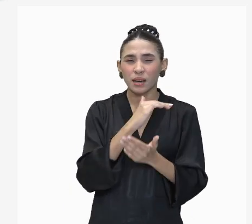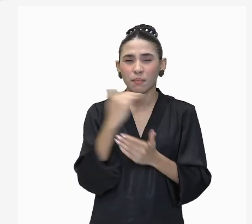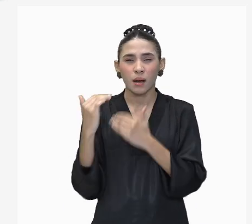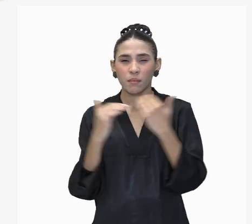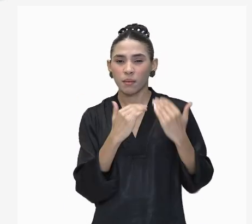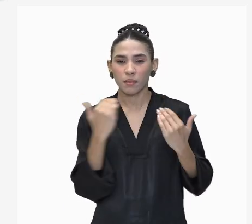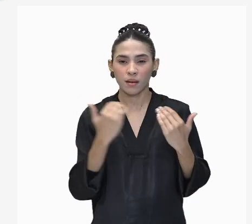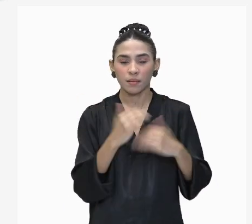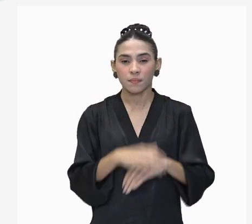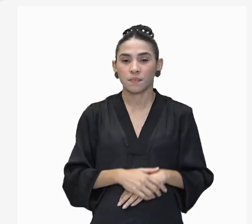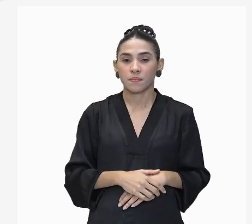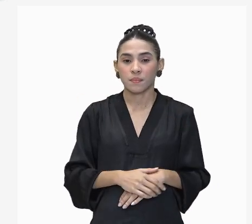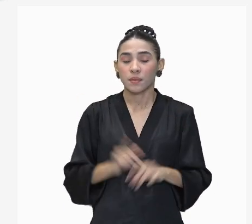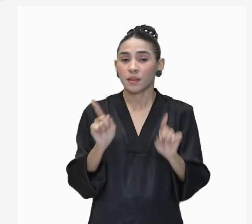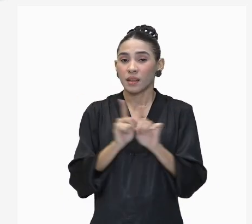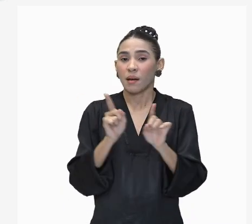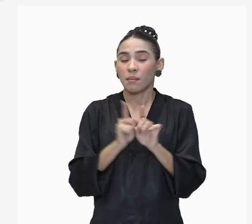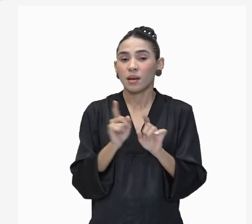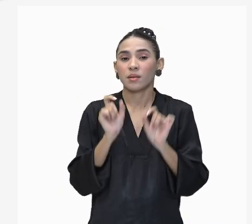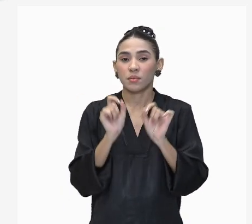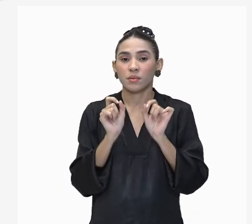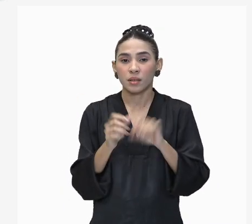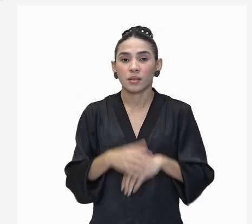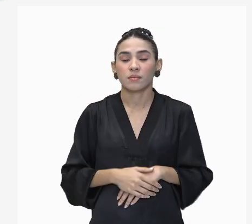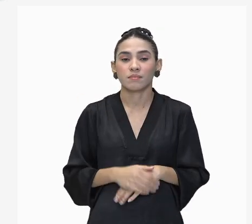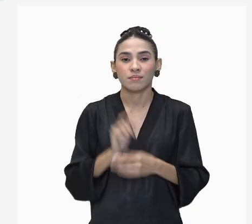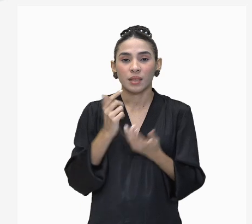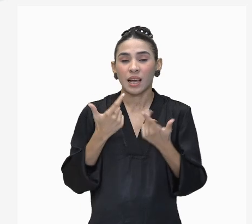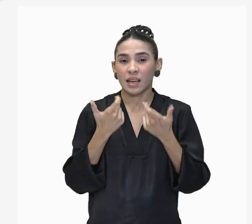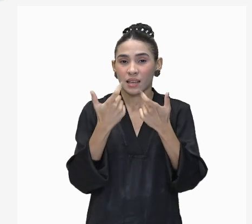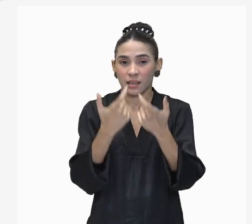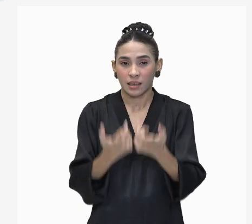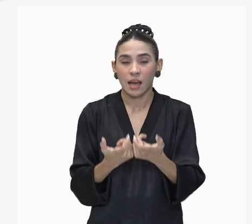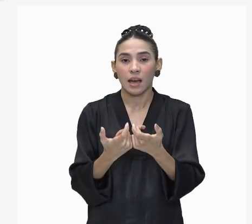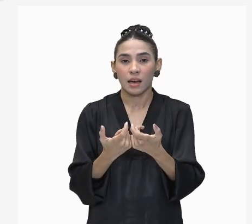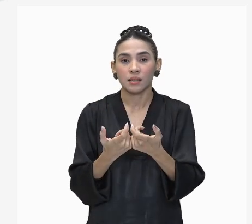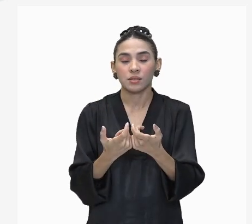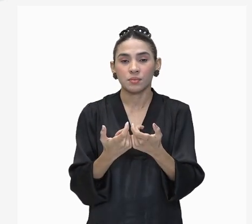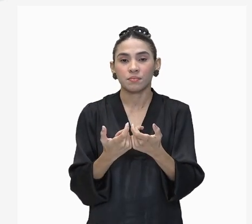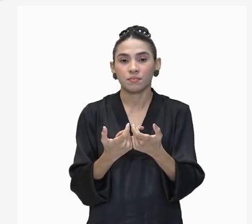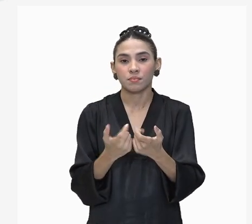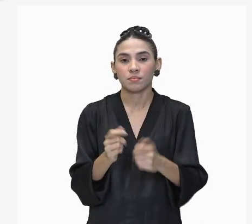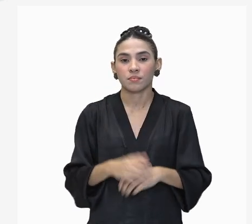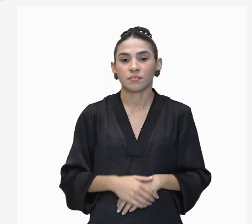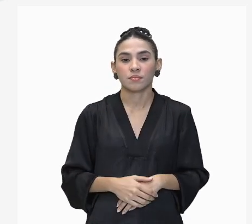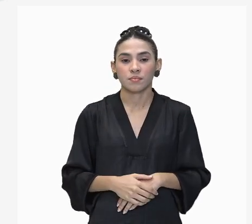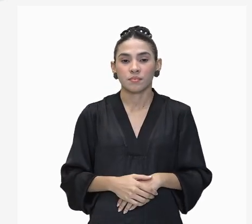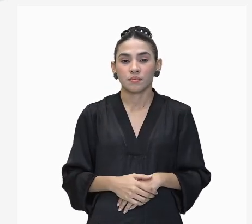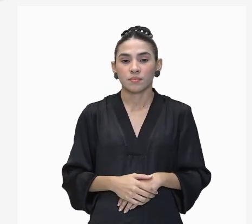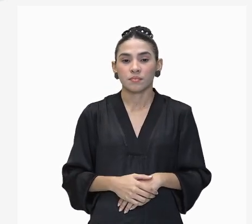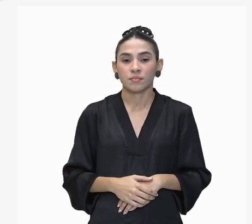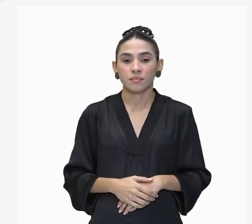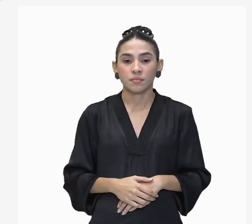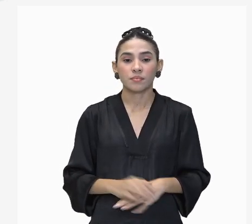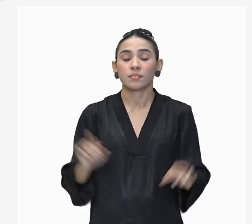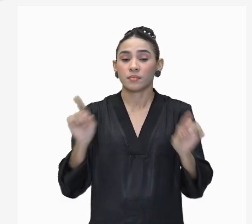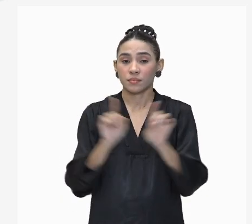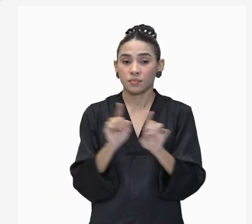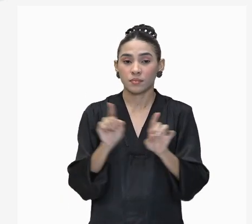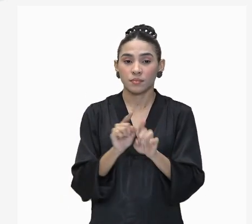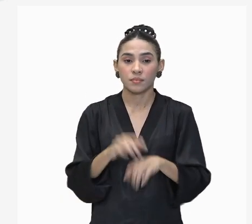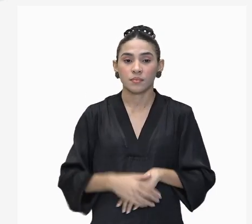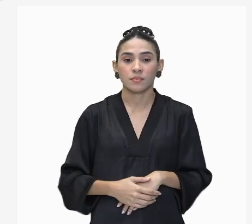também, no caso ali, resultou em intensos confrontos entre os revoltosos e as forças governamentais. O nosso